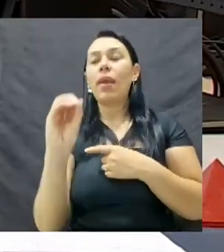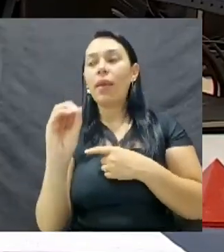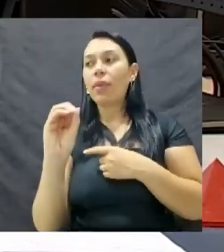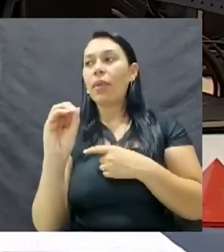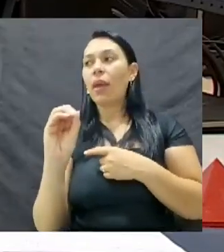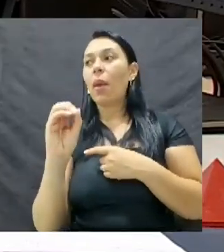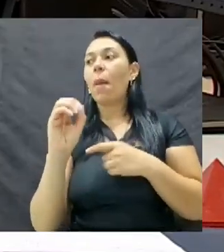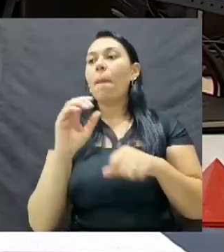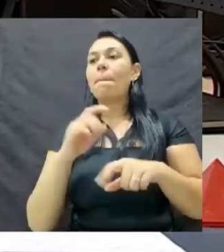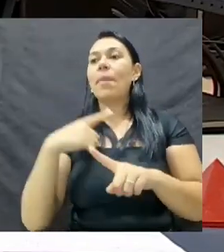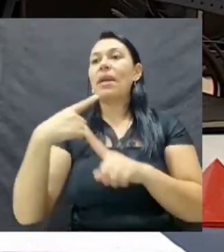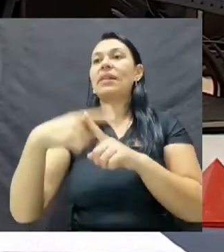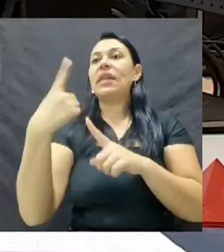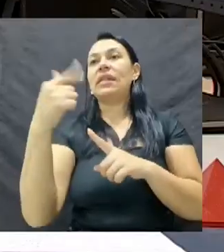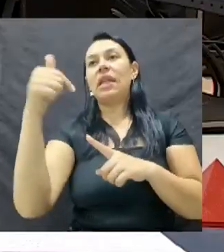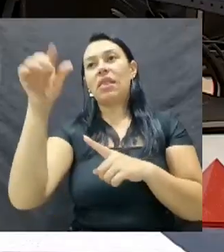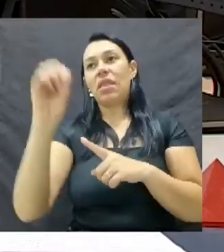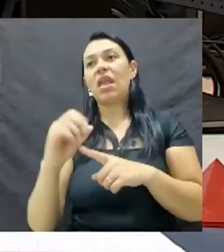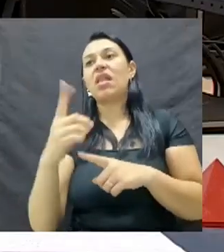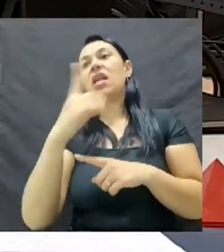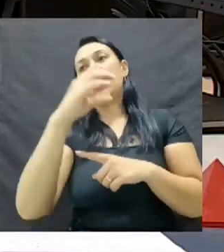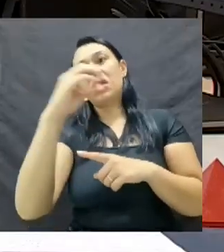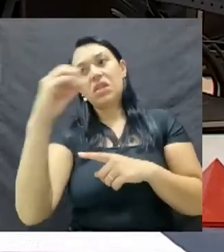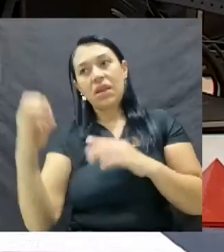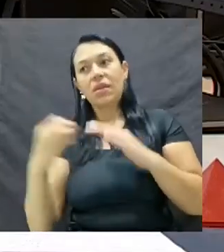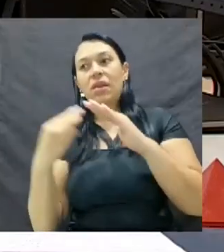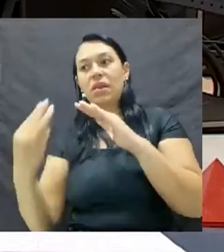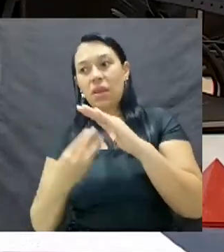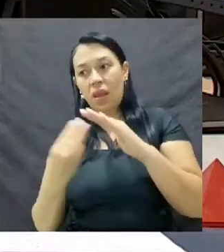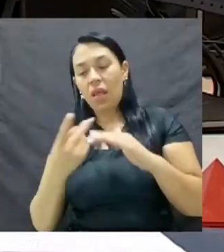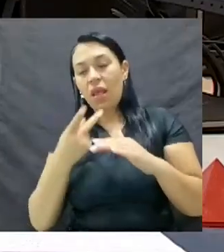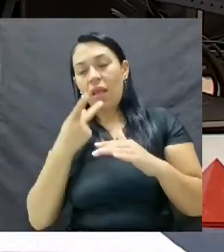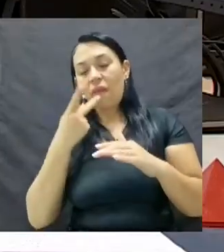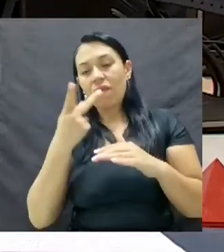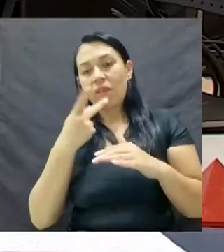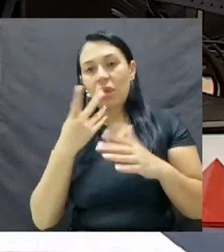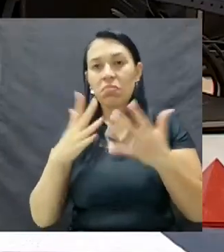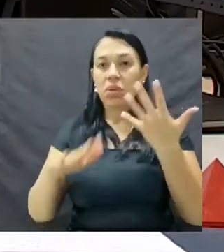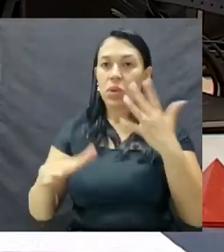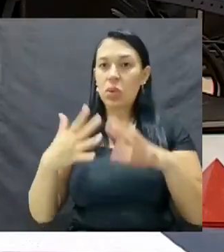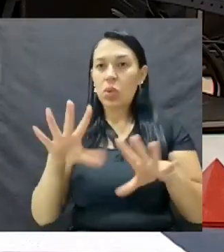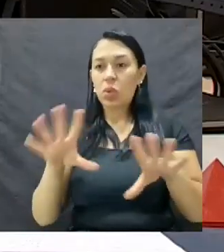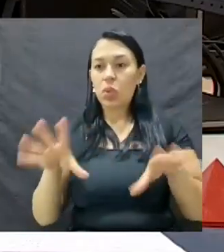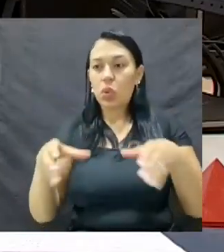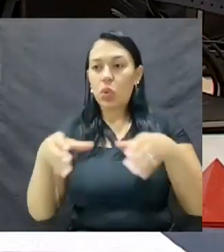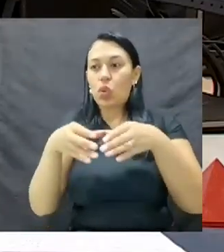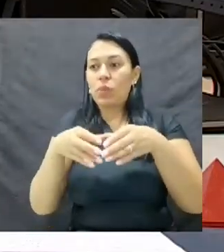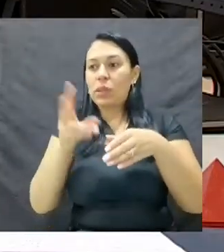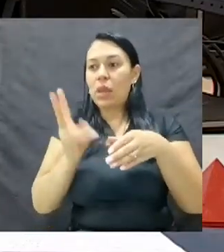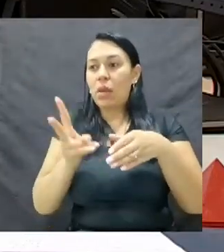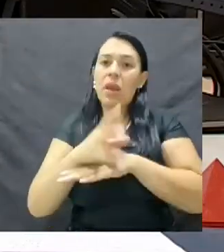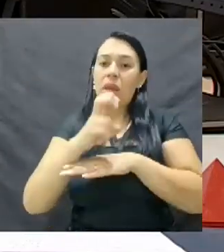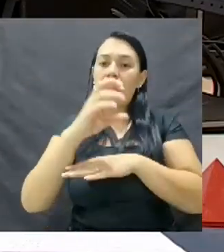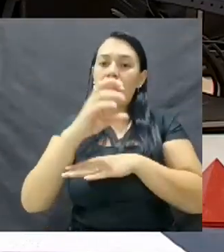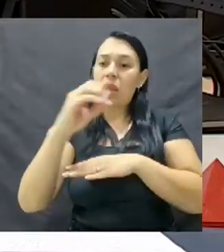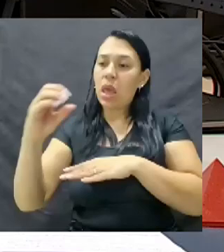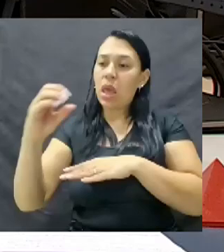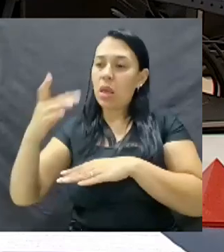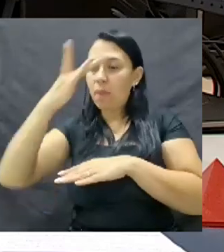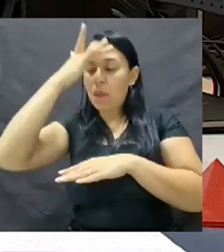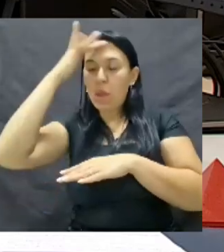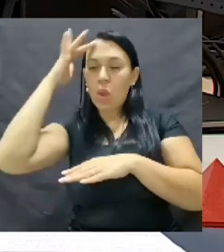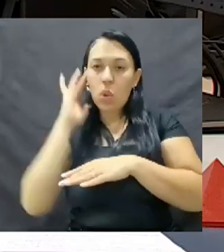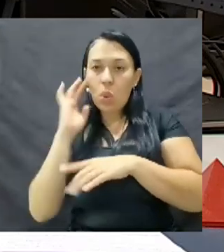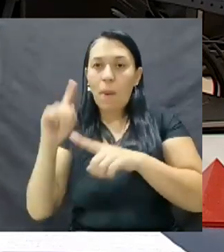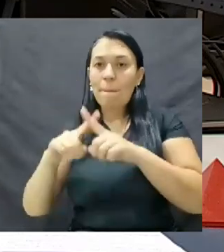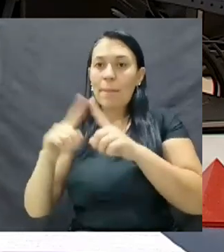100 terceirizados, então estamos falando de um público fixo interno da Câmara, de quase 500 pessoas, mais um público itinerante que passa por aqui,